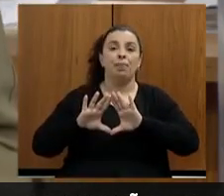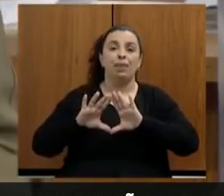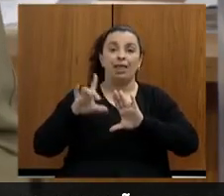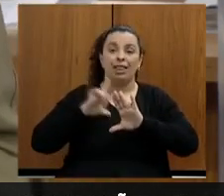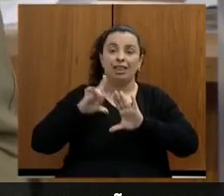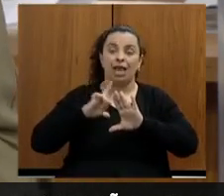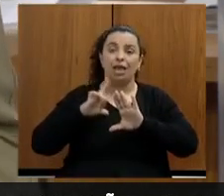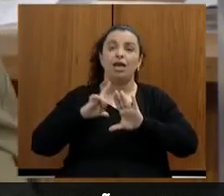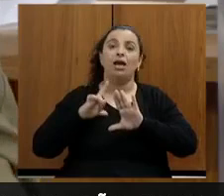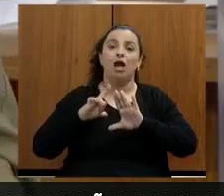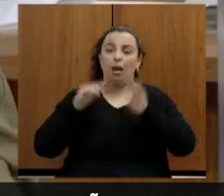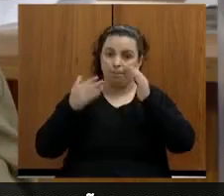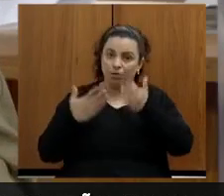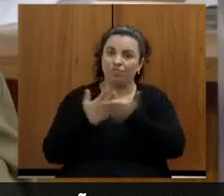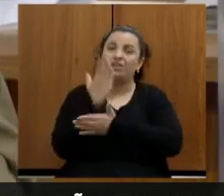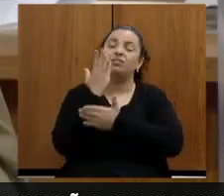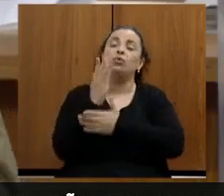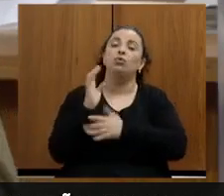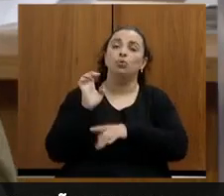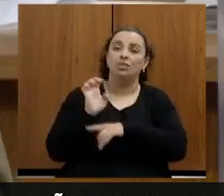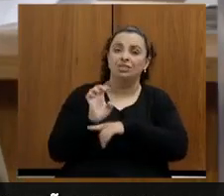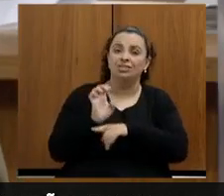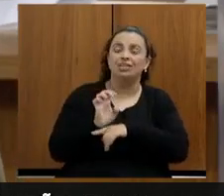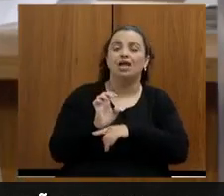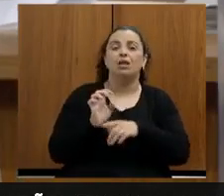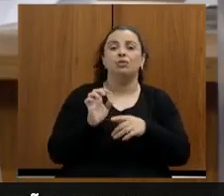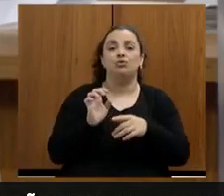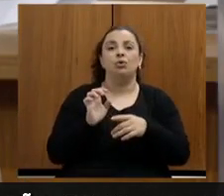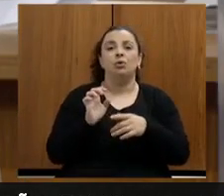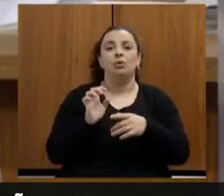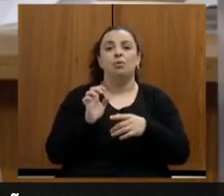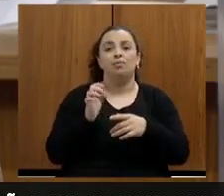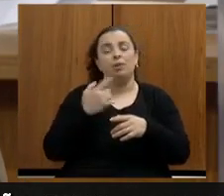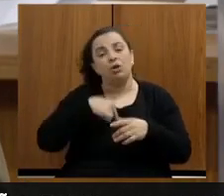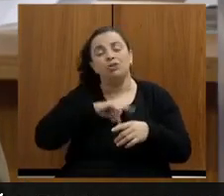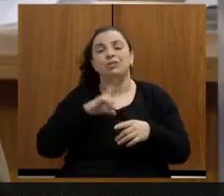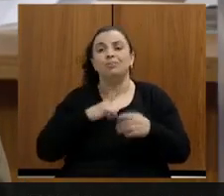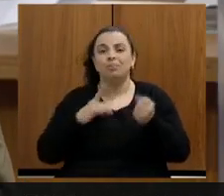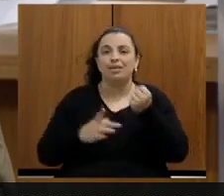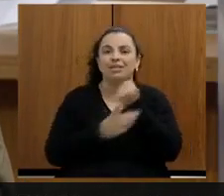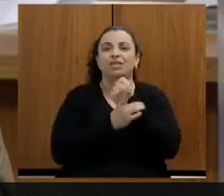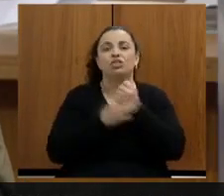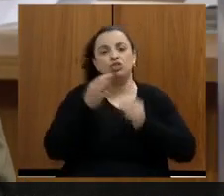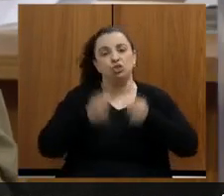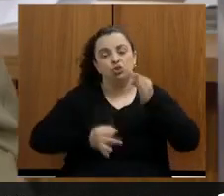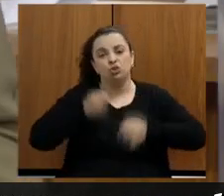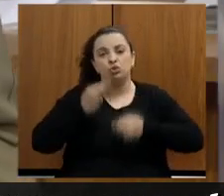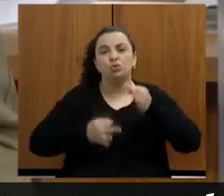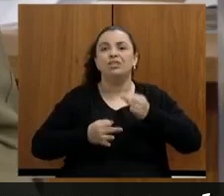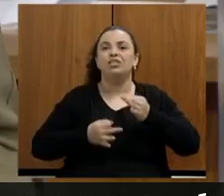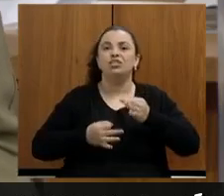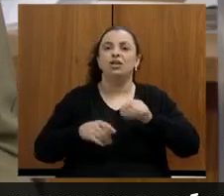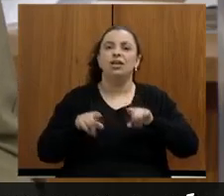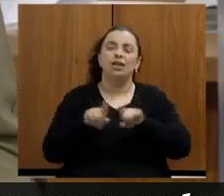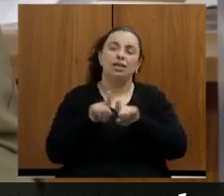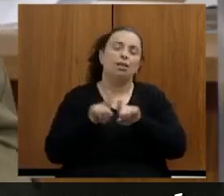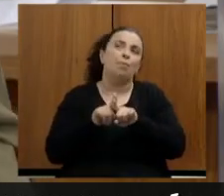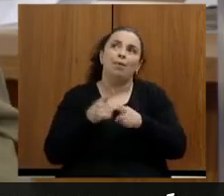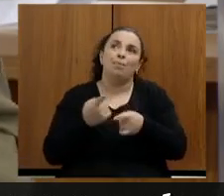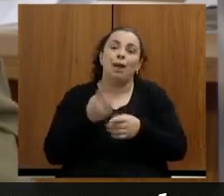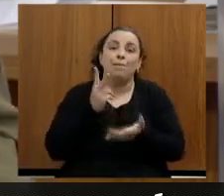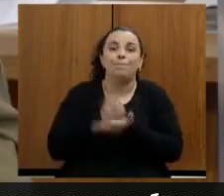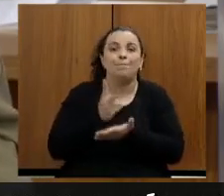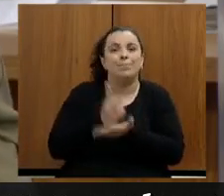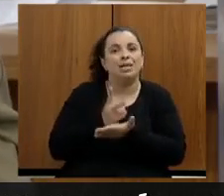estado para poder a gente ter mais segurança né jurídica e segurança da sustentabilidade do